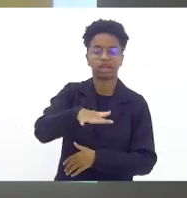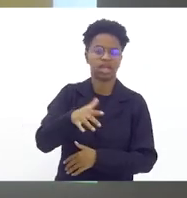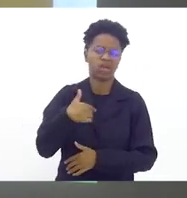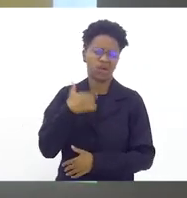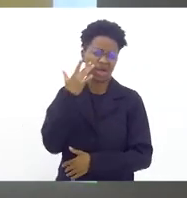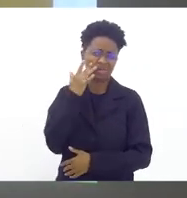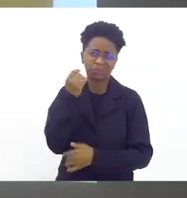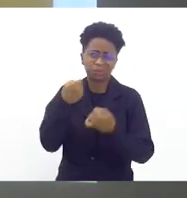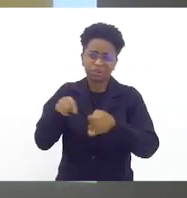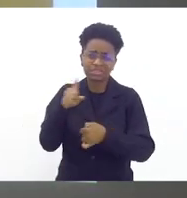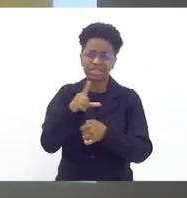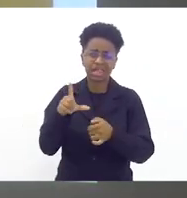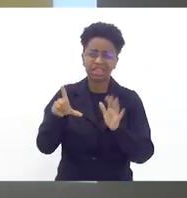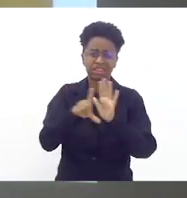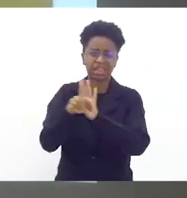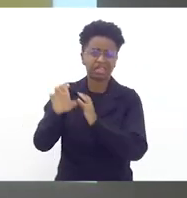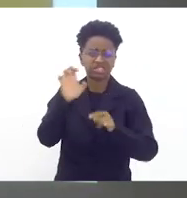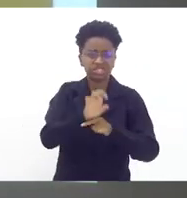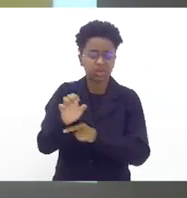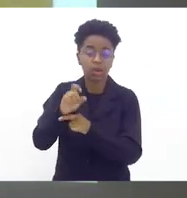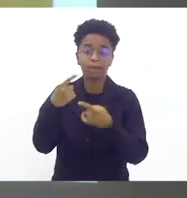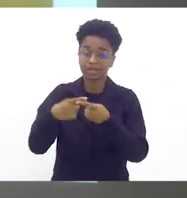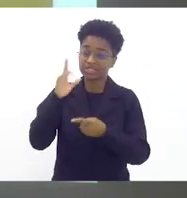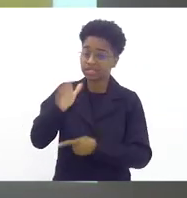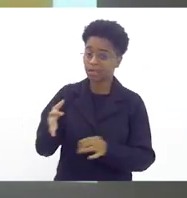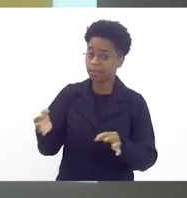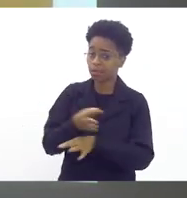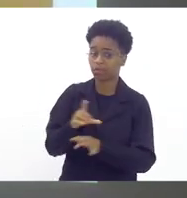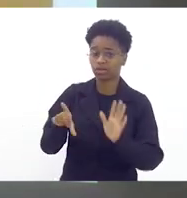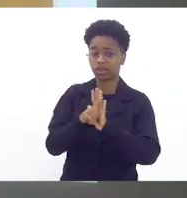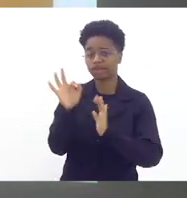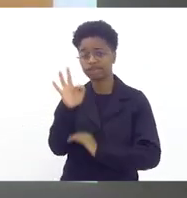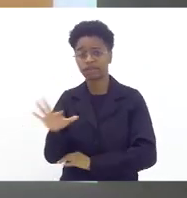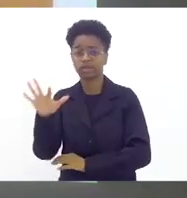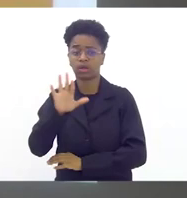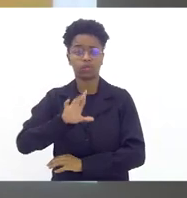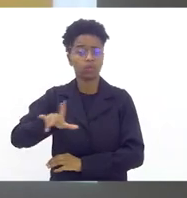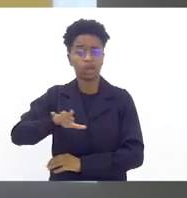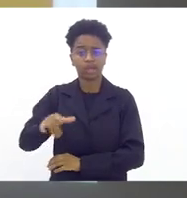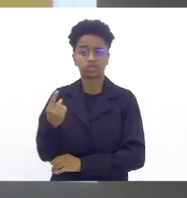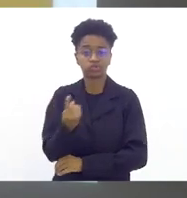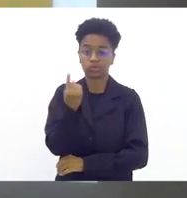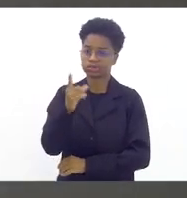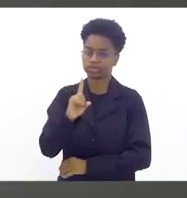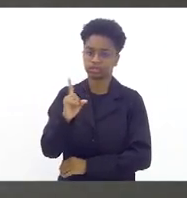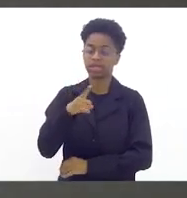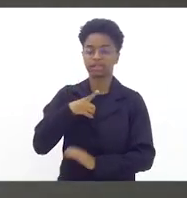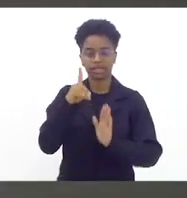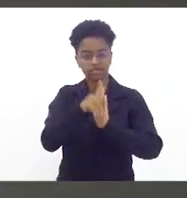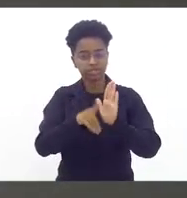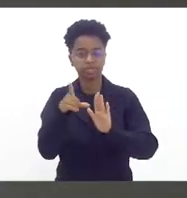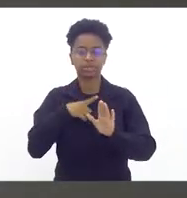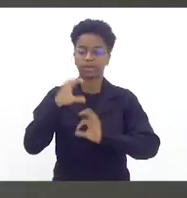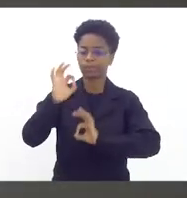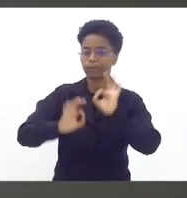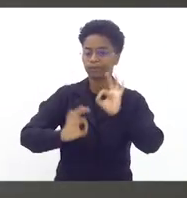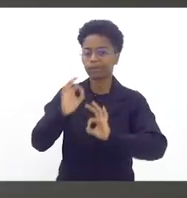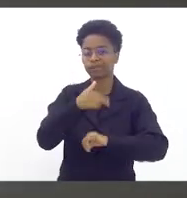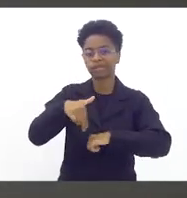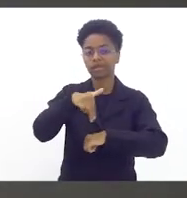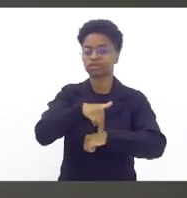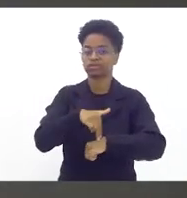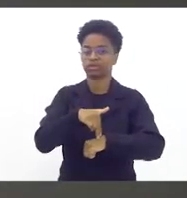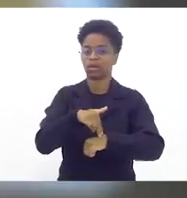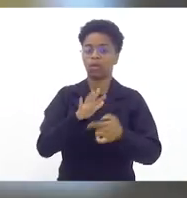não precisa, a tem uma lei federal, é a lei do Brasil, e ela não anda sozinha, ela tem, além das diretrizes, um plano nacional